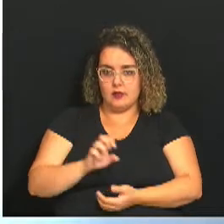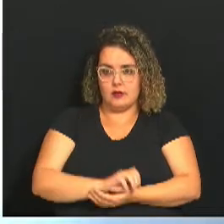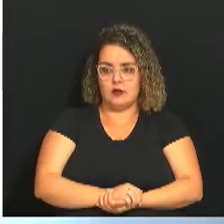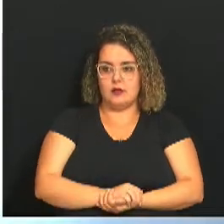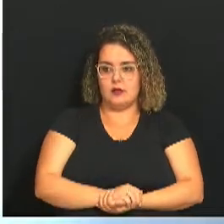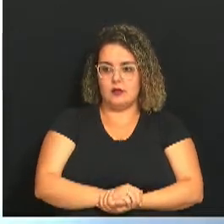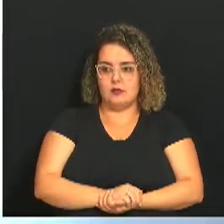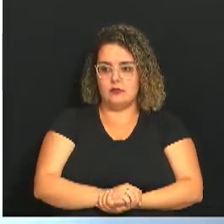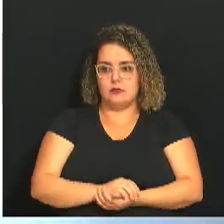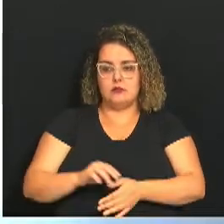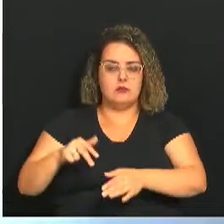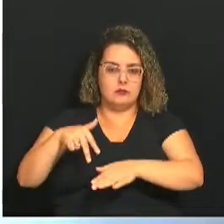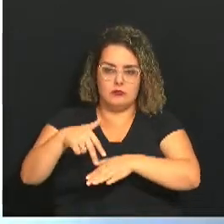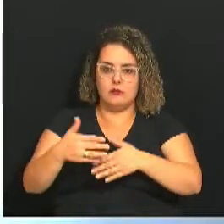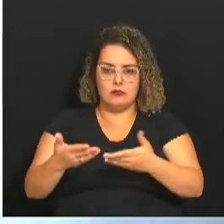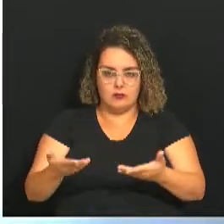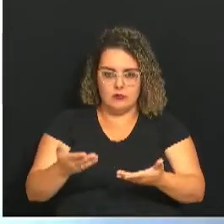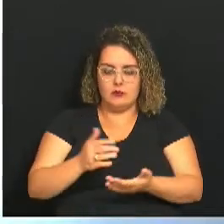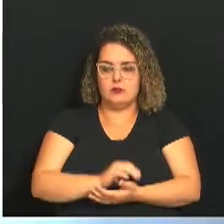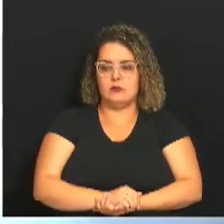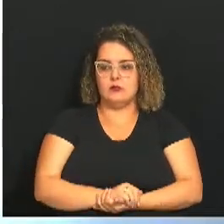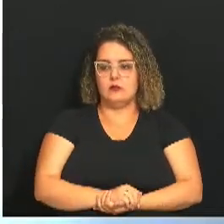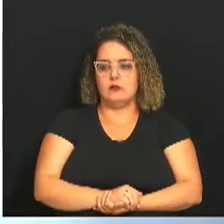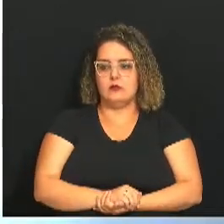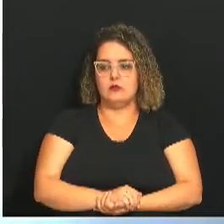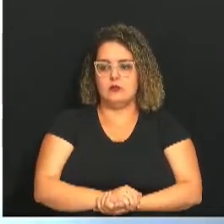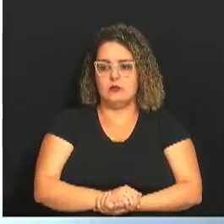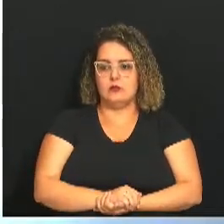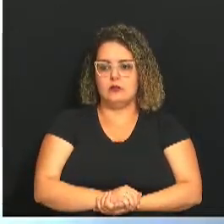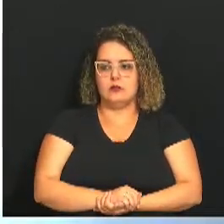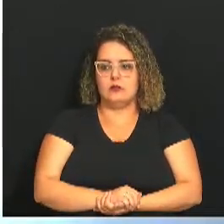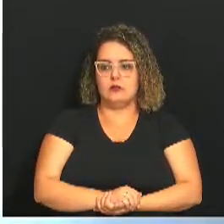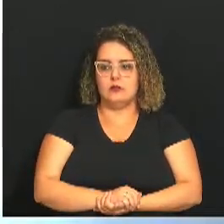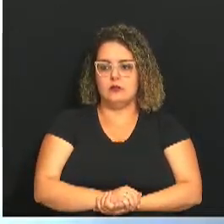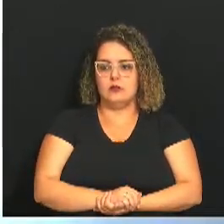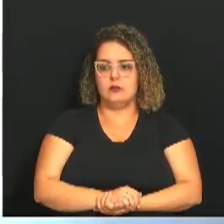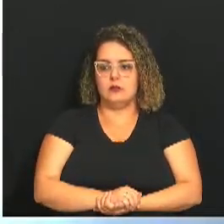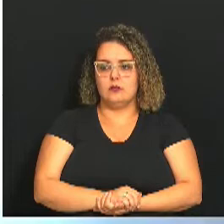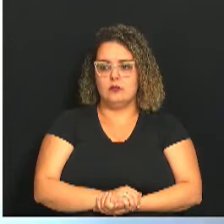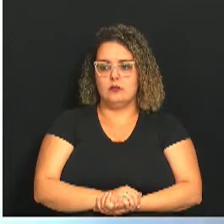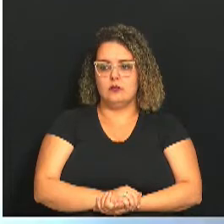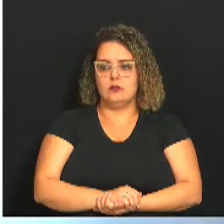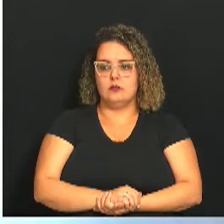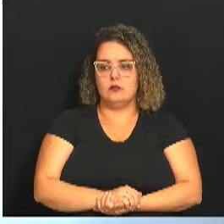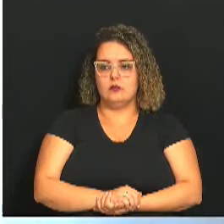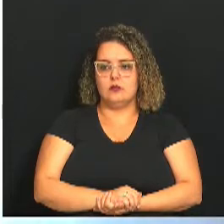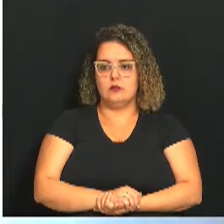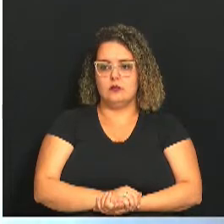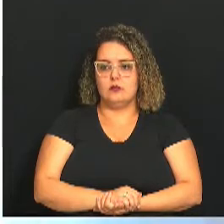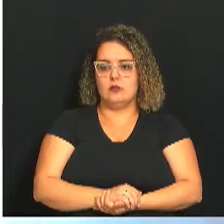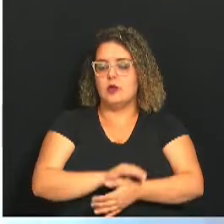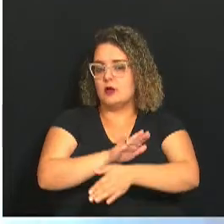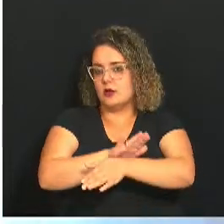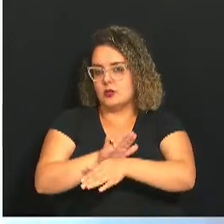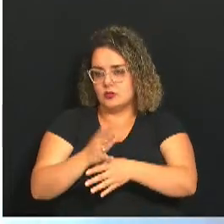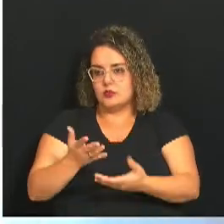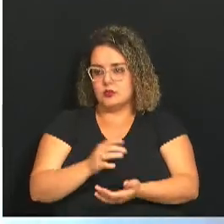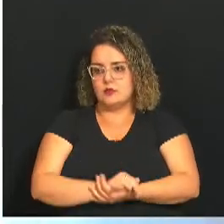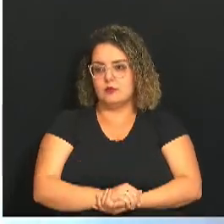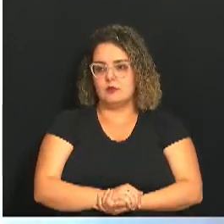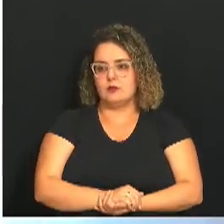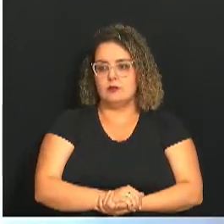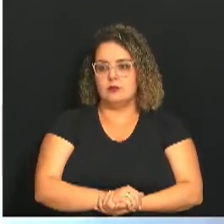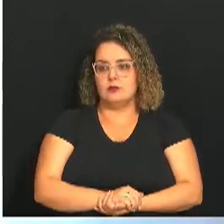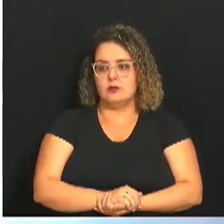colocamos à disposição, né, para seguir mantendo essa colaboração. Eu vou fazer um compartilhamento, então,